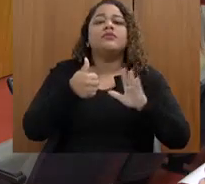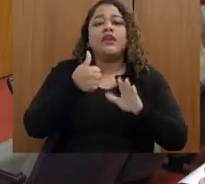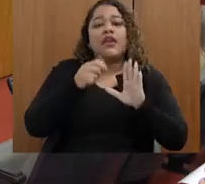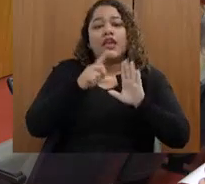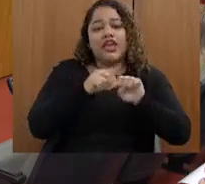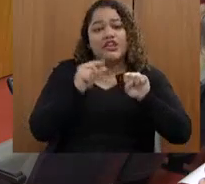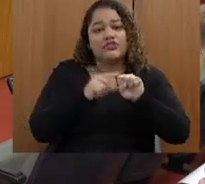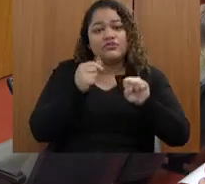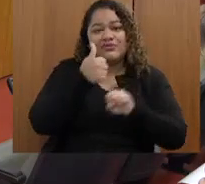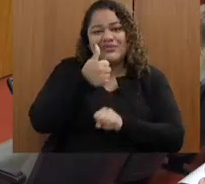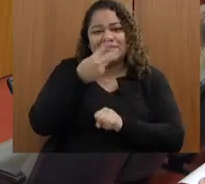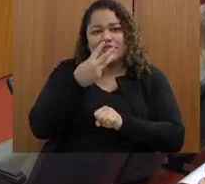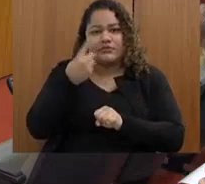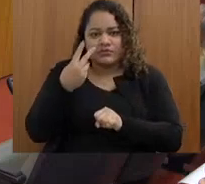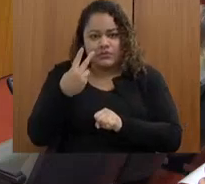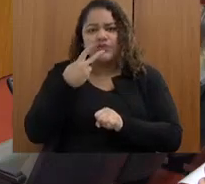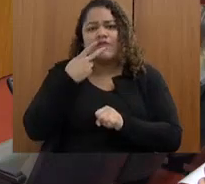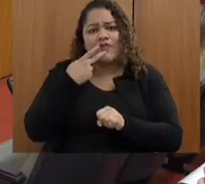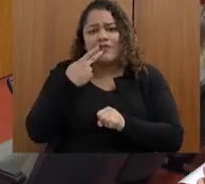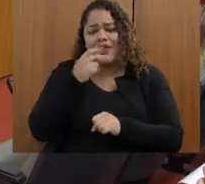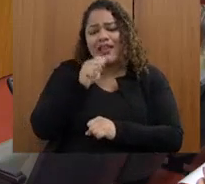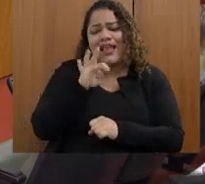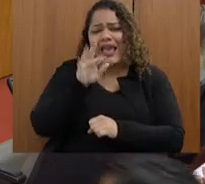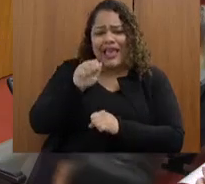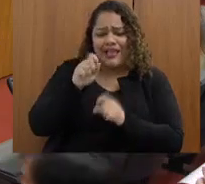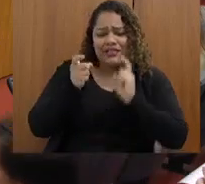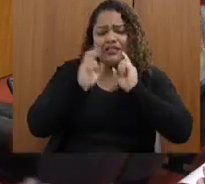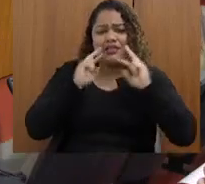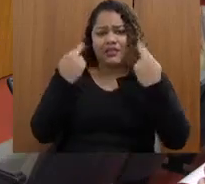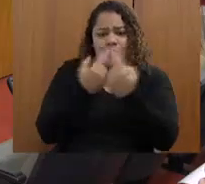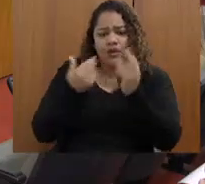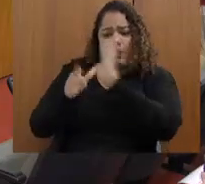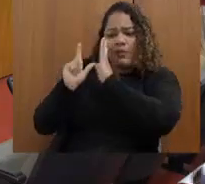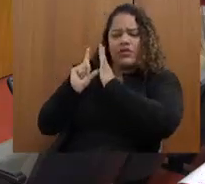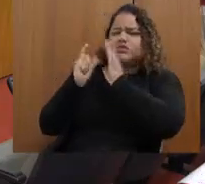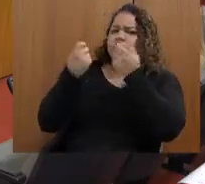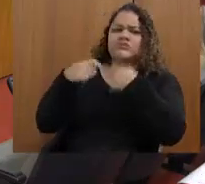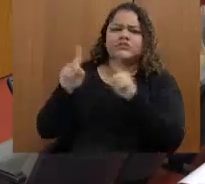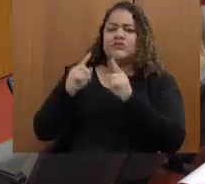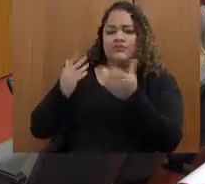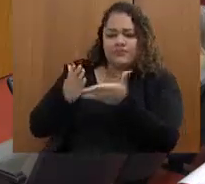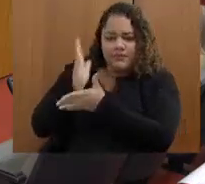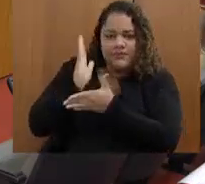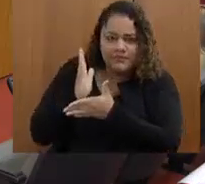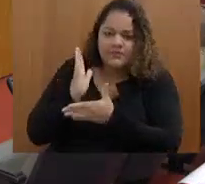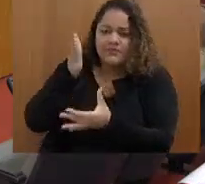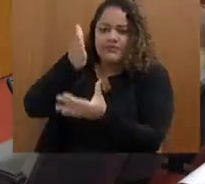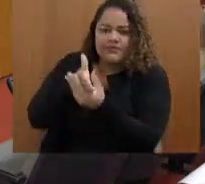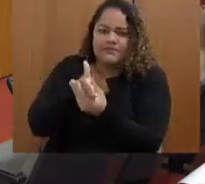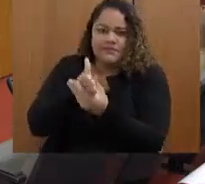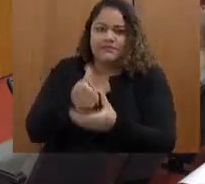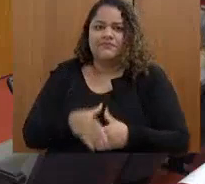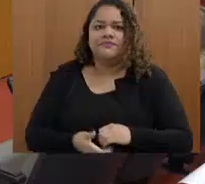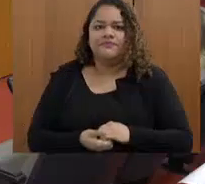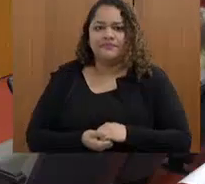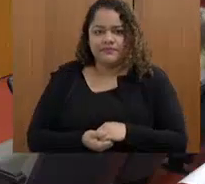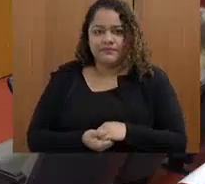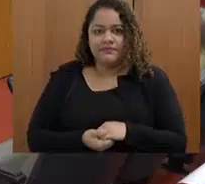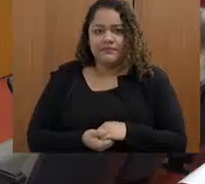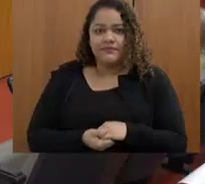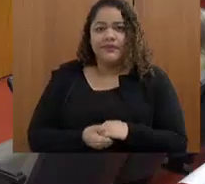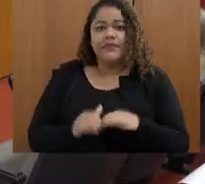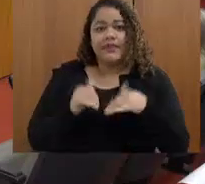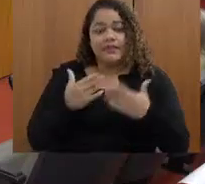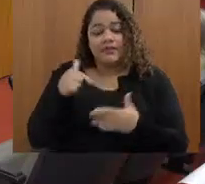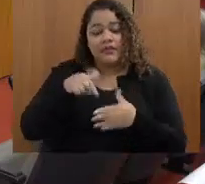dispensa a leitura da ata de reunião anterior considera aprovada e solicita sua subscrição essa reunião